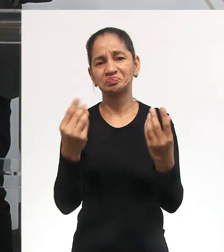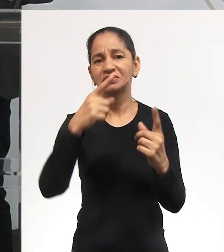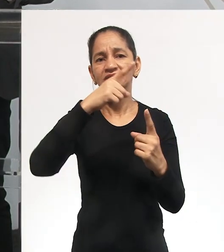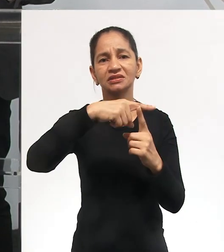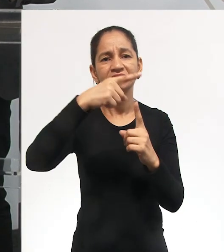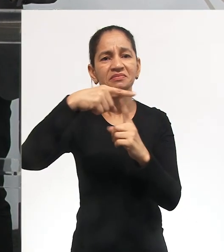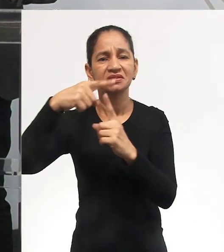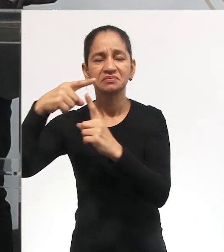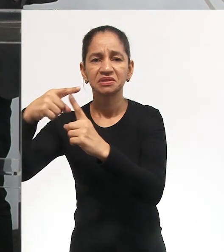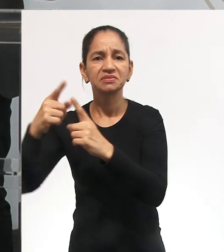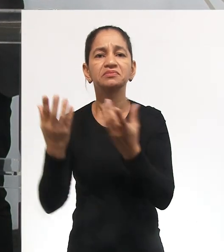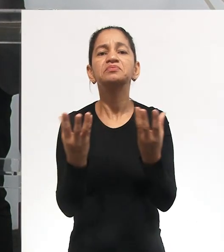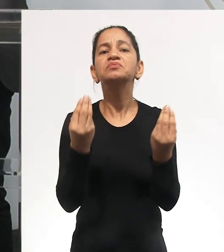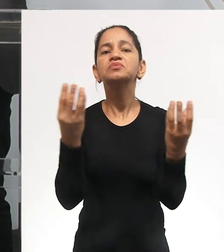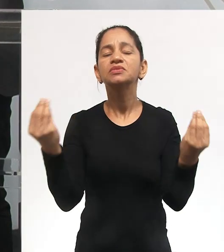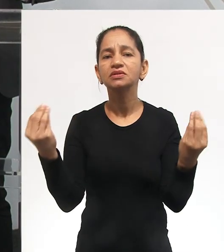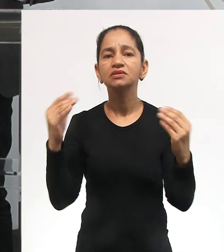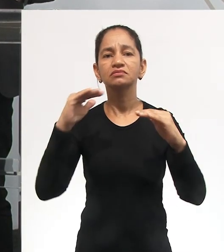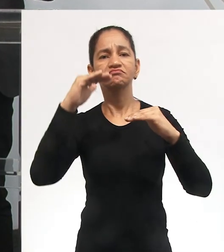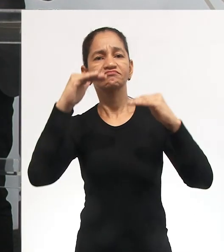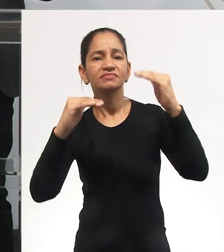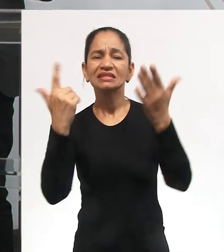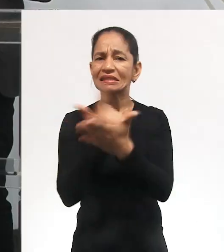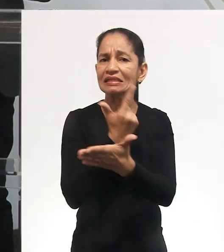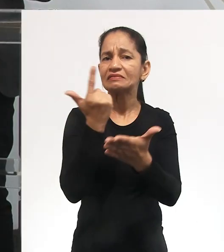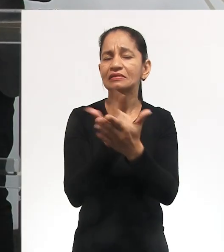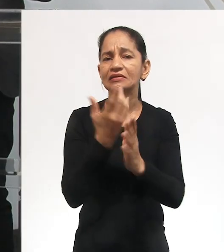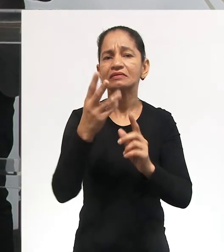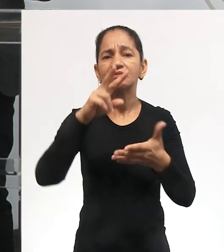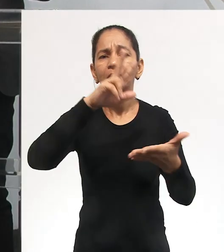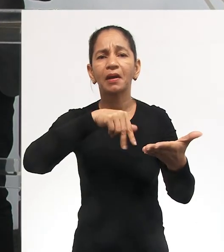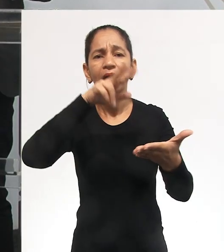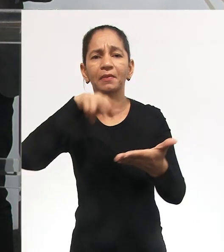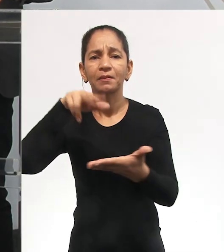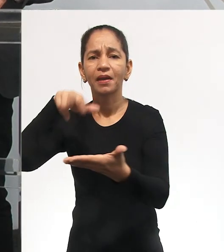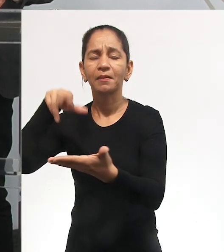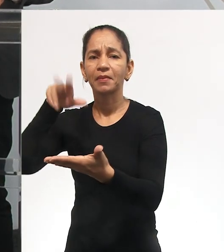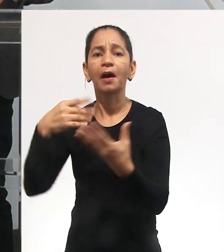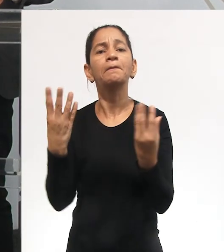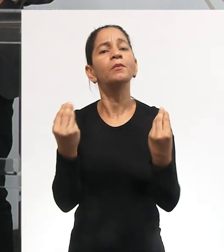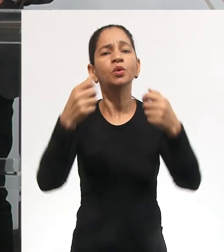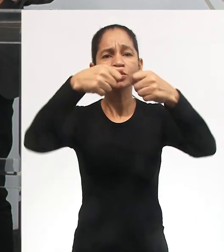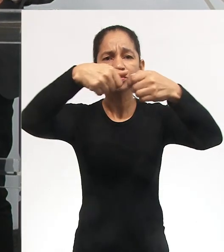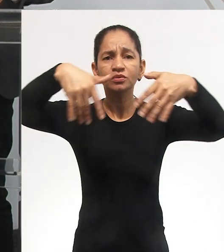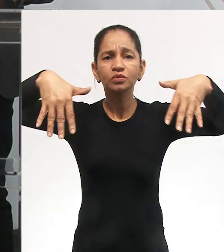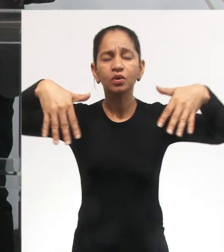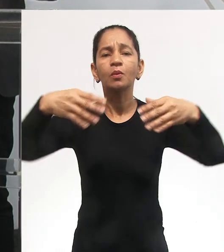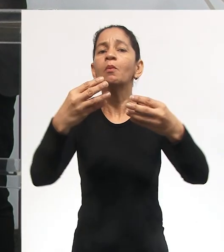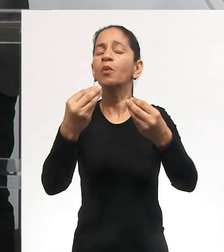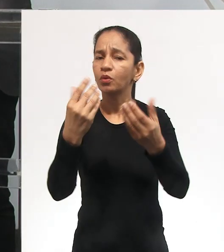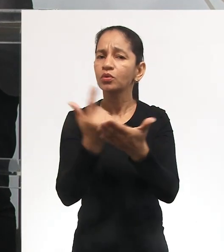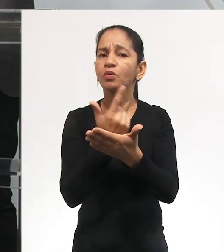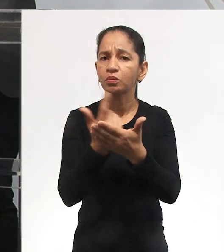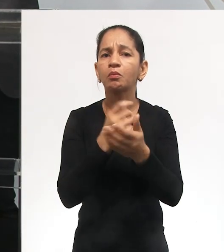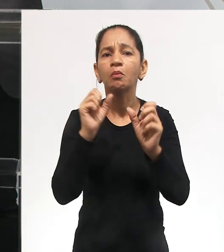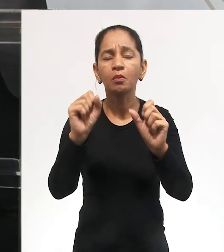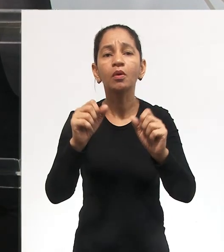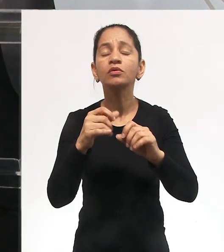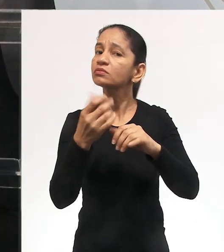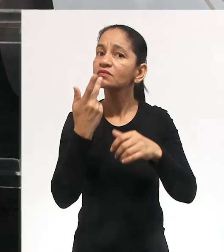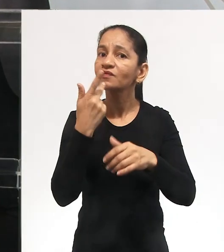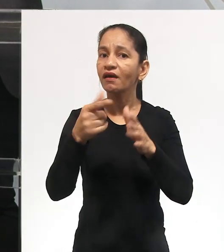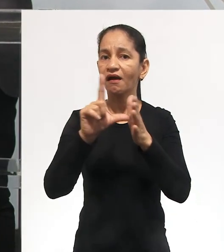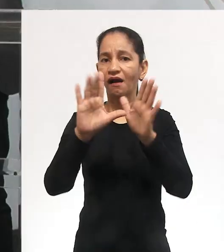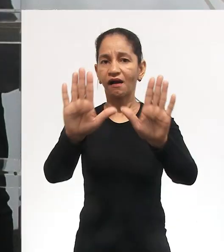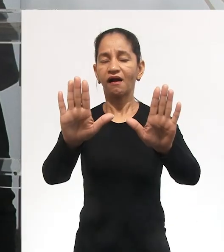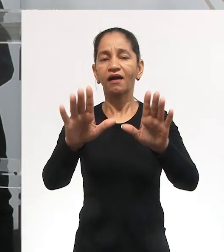de classificações, né, tem livros e mais livros, né, que trabalham, né, nessa seara do controle administrativo, tá? E só uma coisa que eu não falei para vocês ainda,